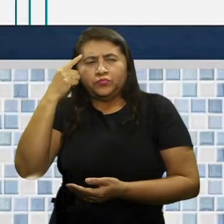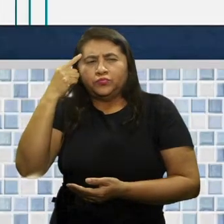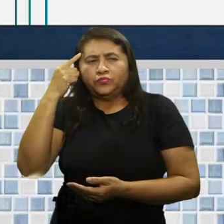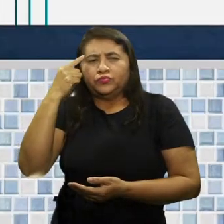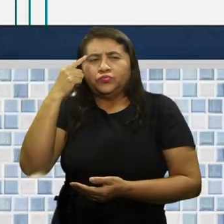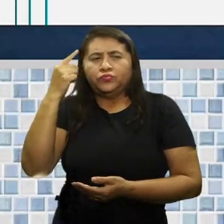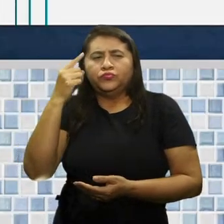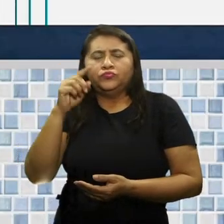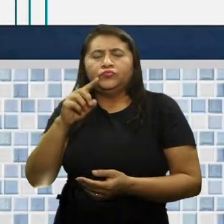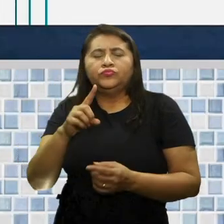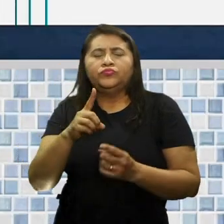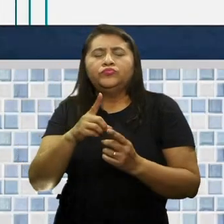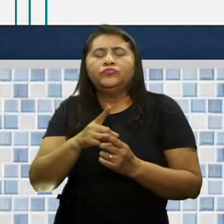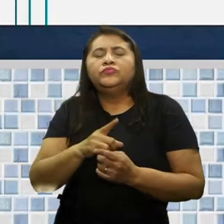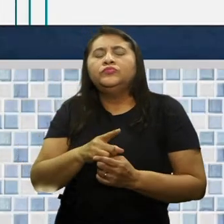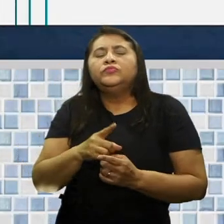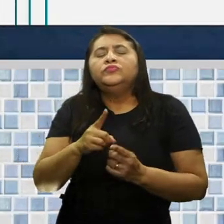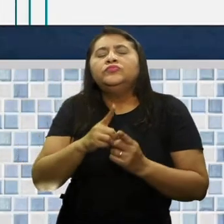pode descobrir outros